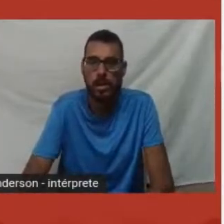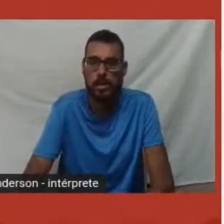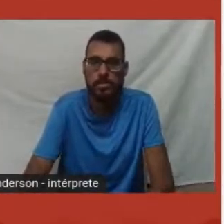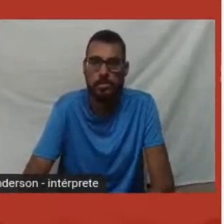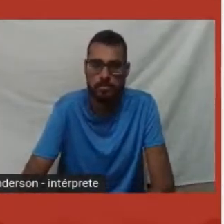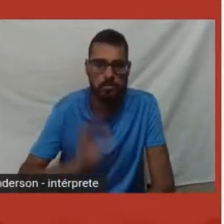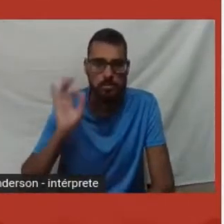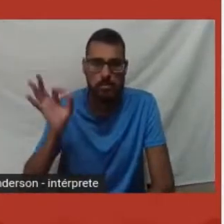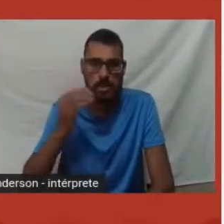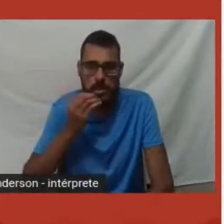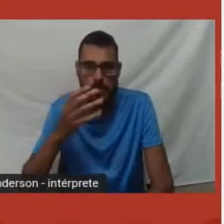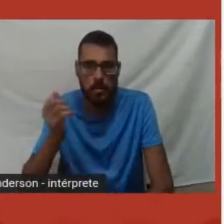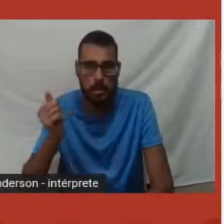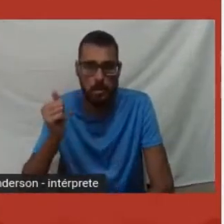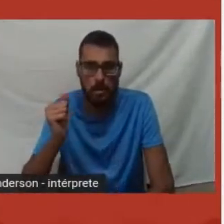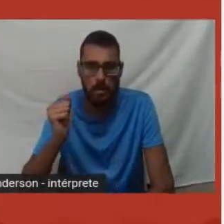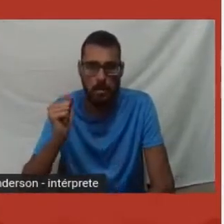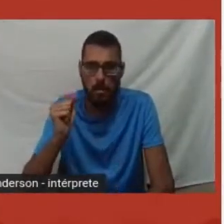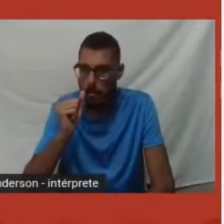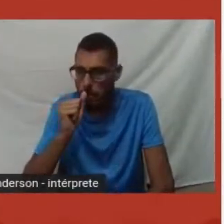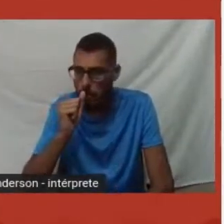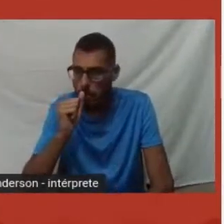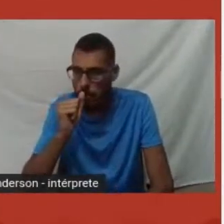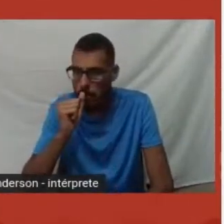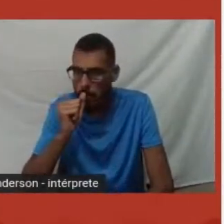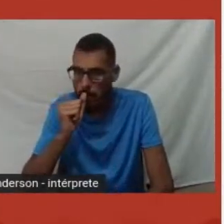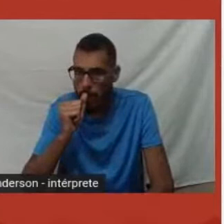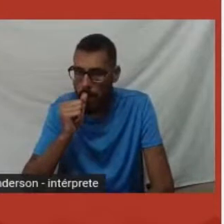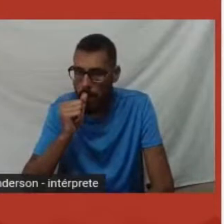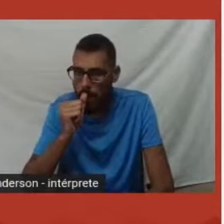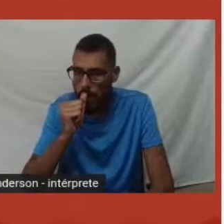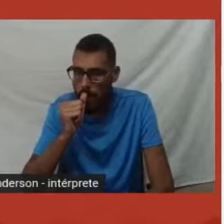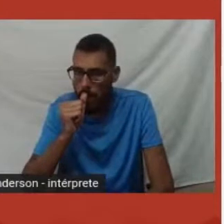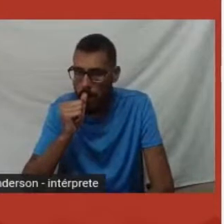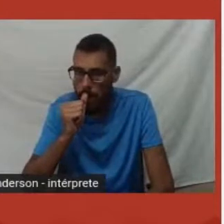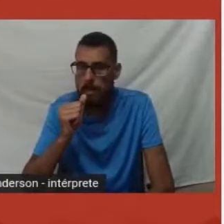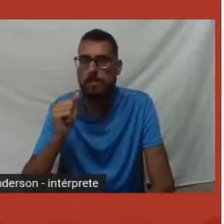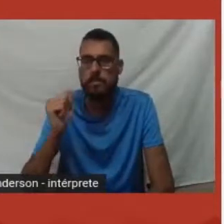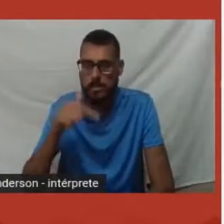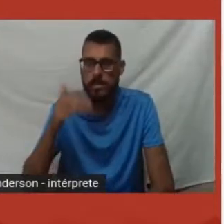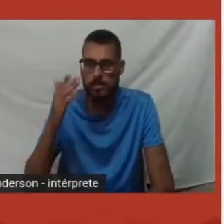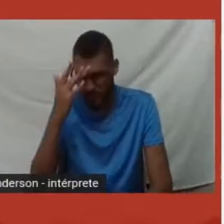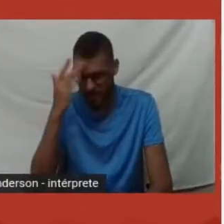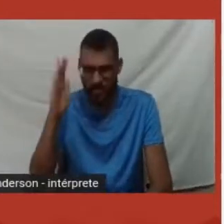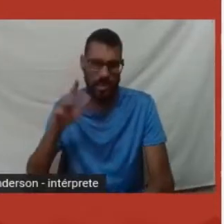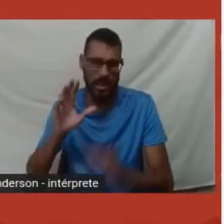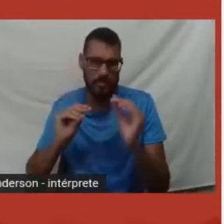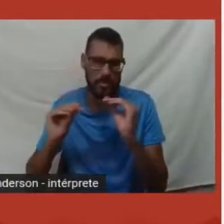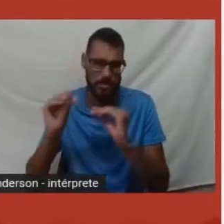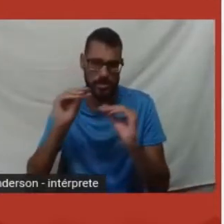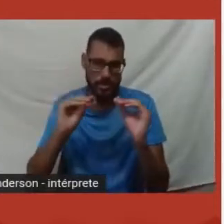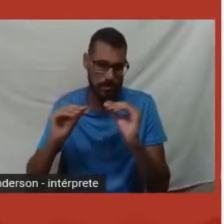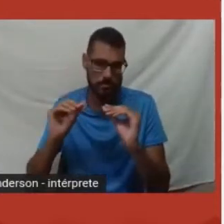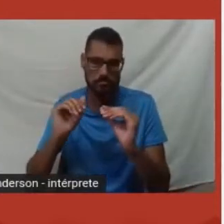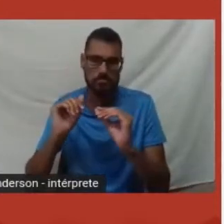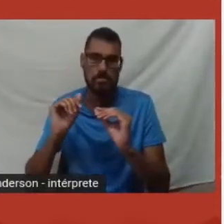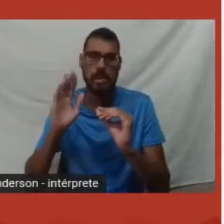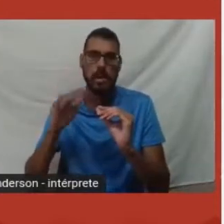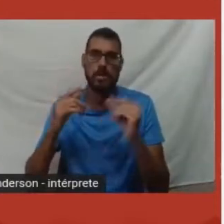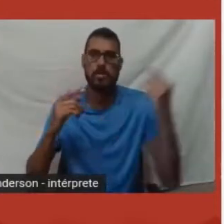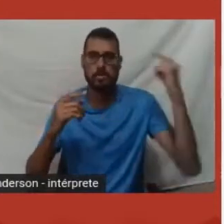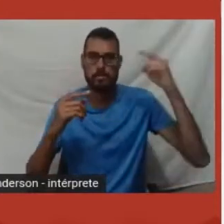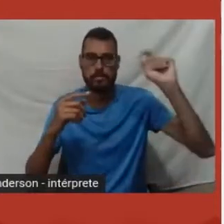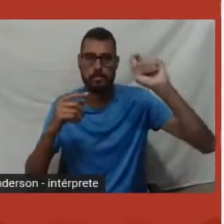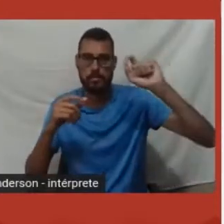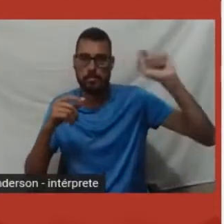bom? Tem o laser, o pointer laser, que alguém já tinha brincado com ele aqui, ele apaga sozinho. Agora, o primeiro é uma caneta, então,